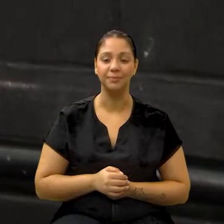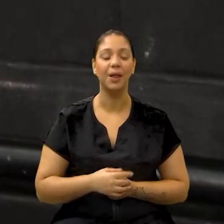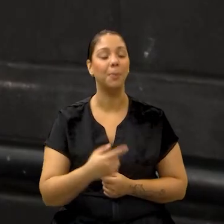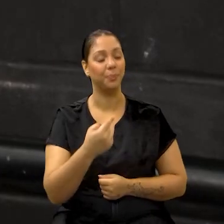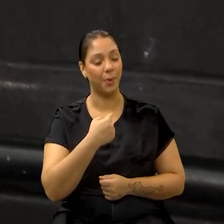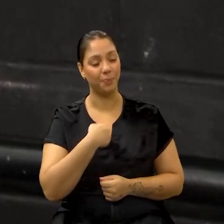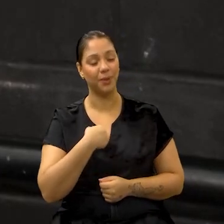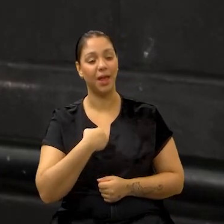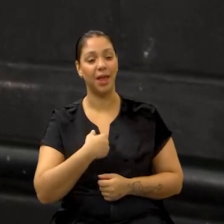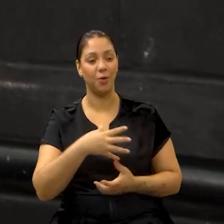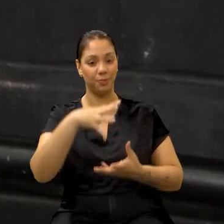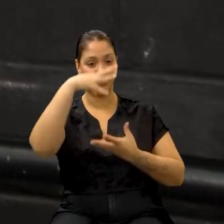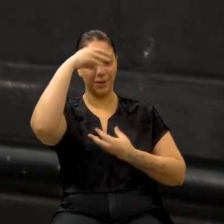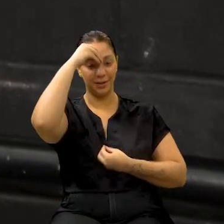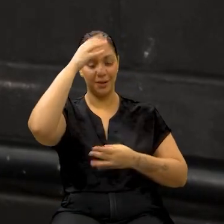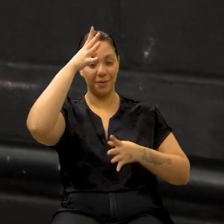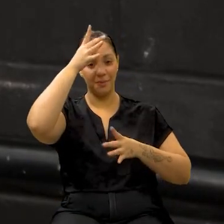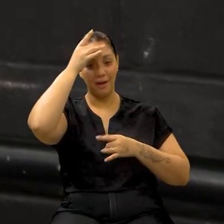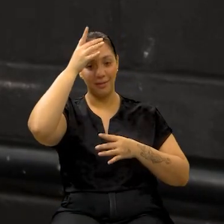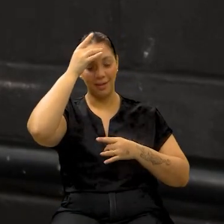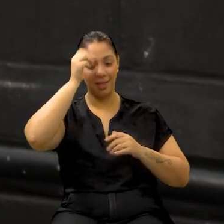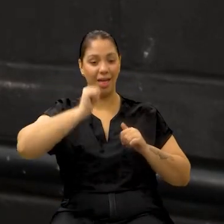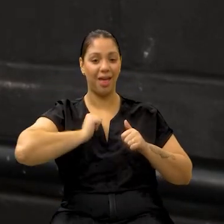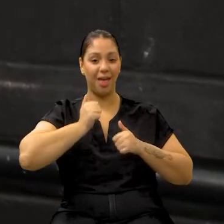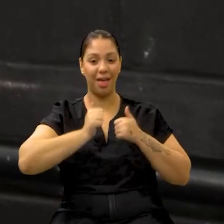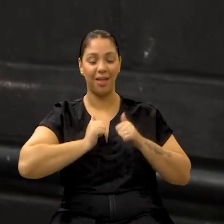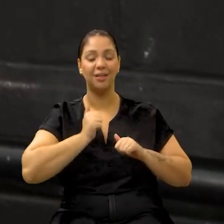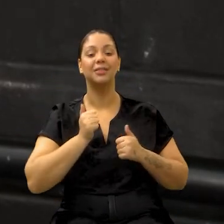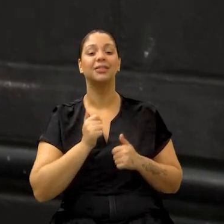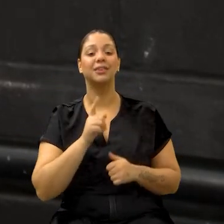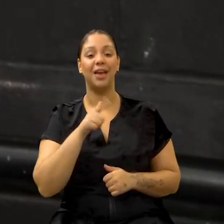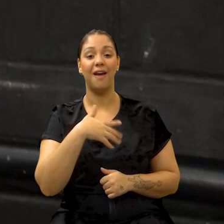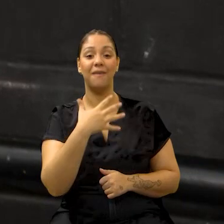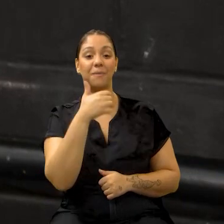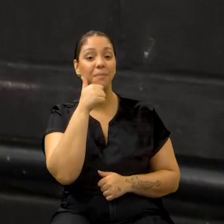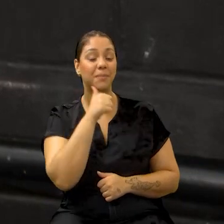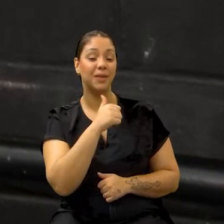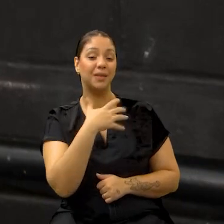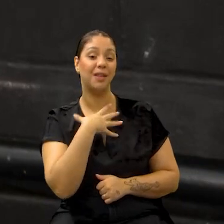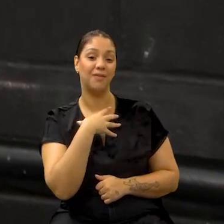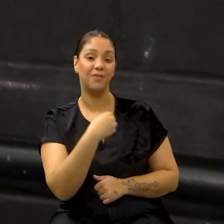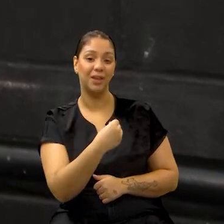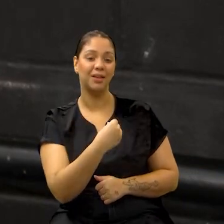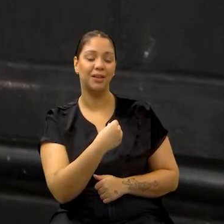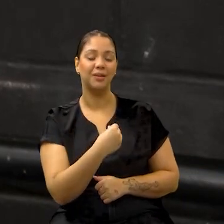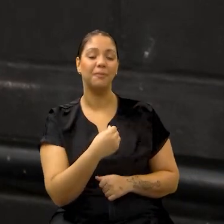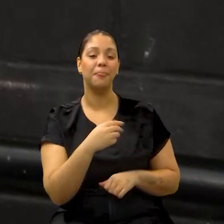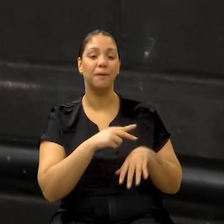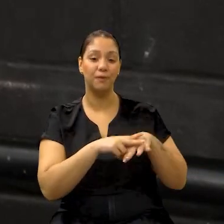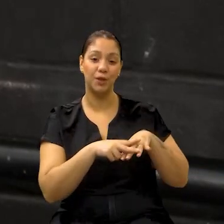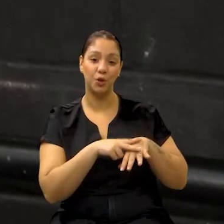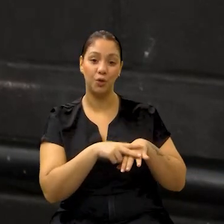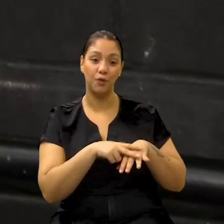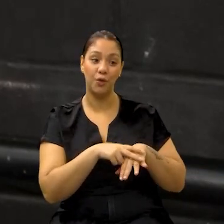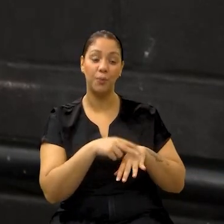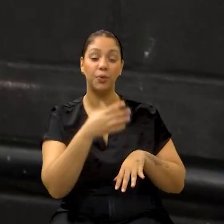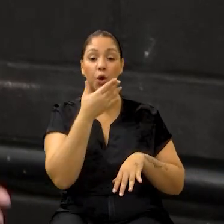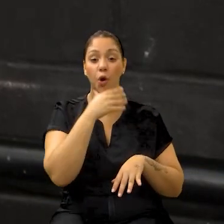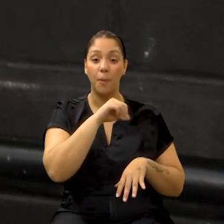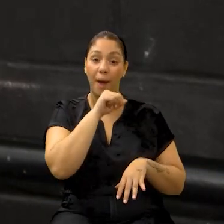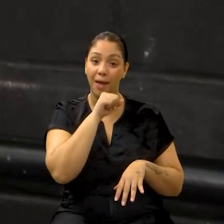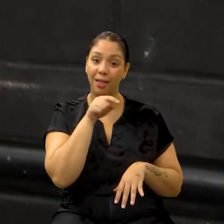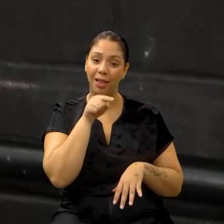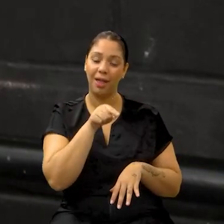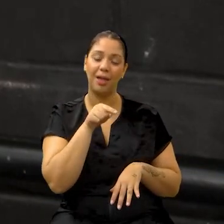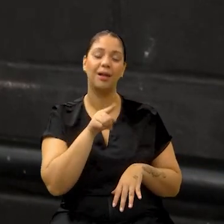Eu interpreto a viúva, que é a Ivonete, filha do JB, que é o dono do jornal